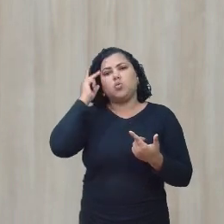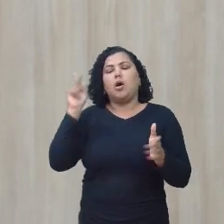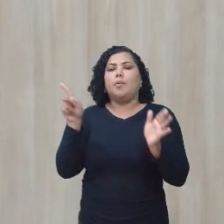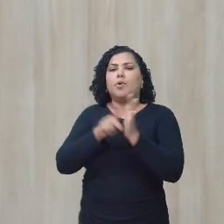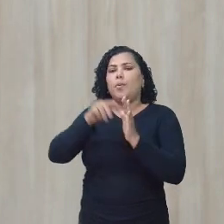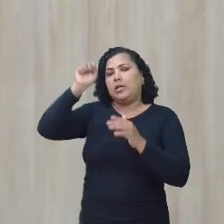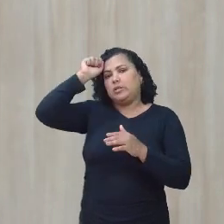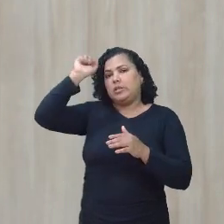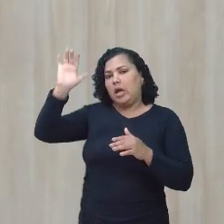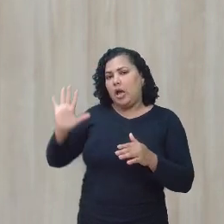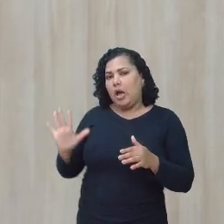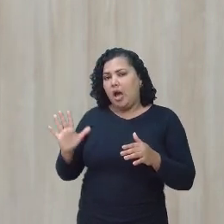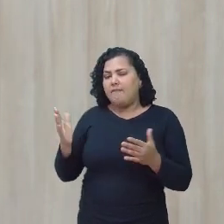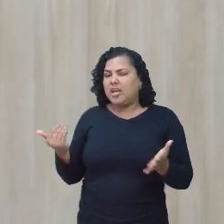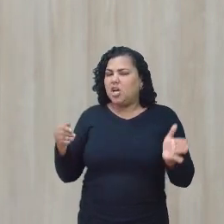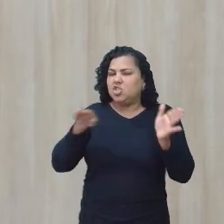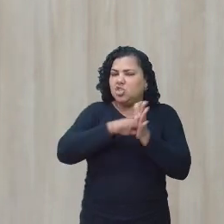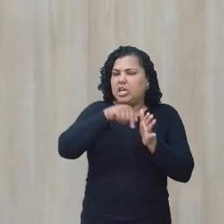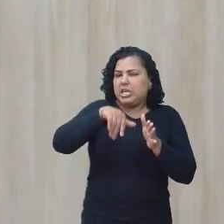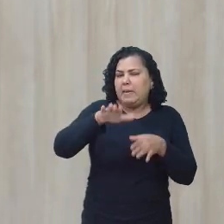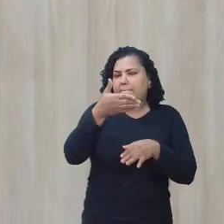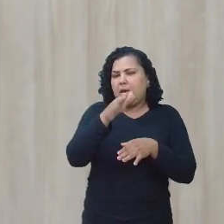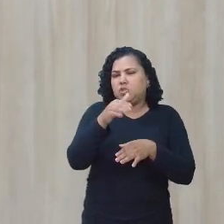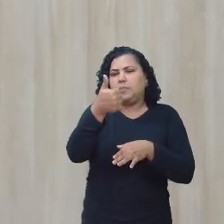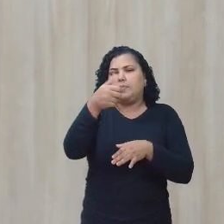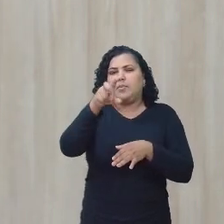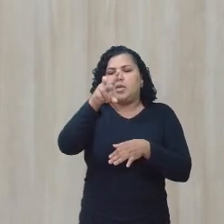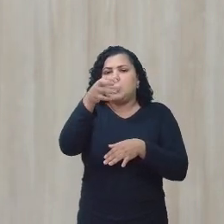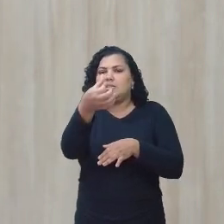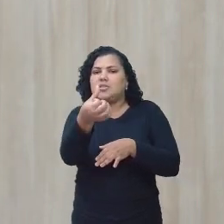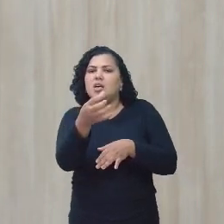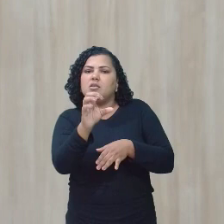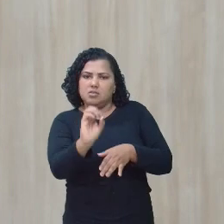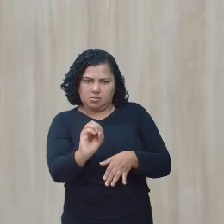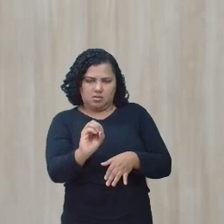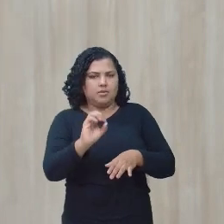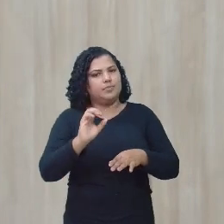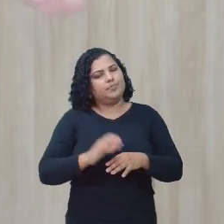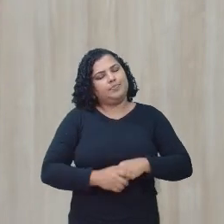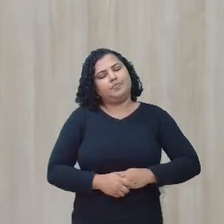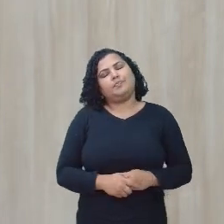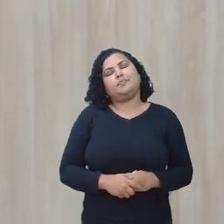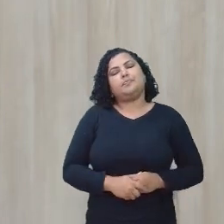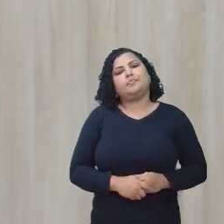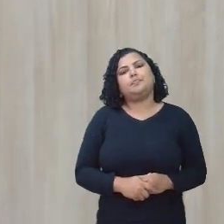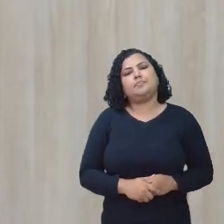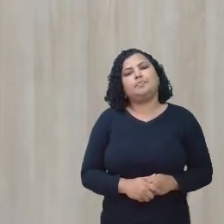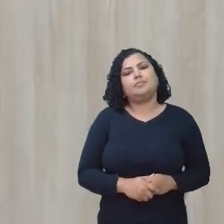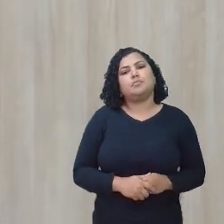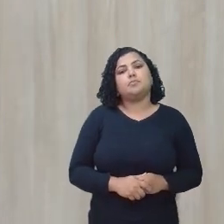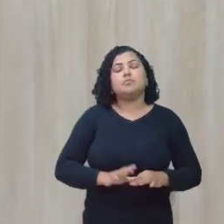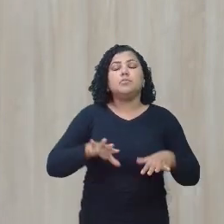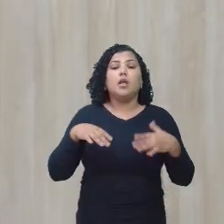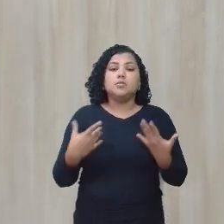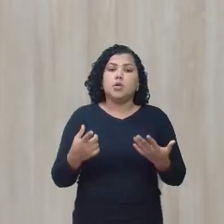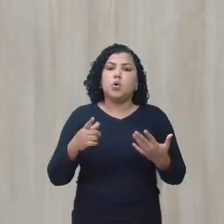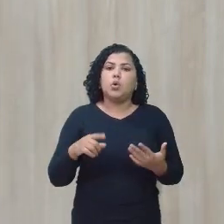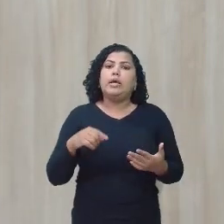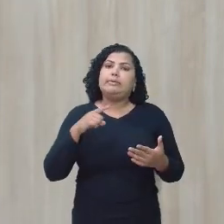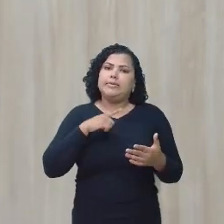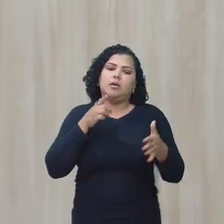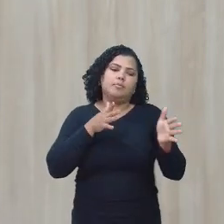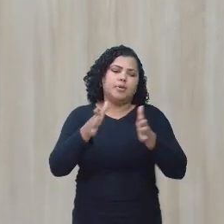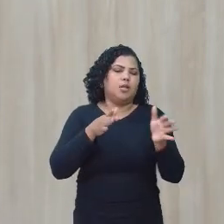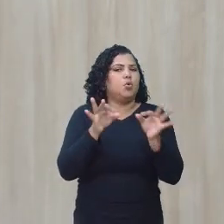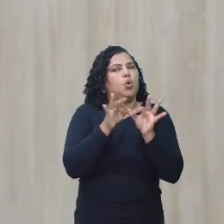em Pernambuco, por volta de 1560, mais ou menos, nessa altura, tá bom? Então, um pouco para mais, um pouco para menos, a gente tem realmente um longo